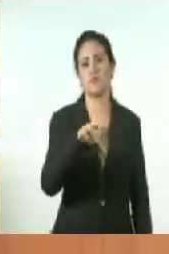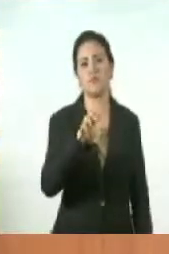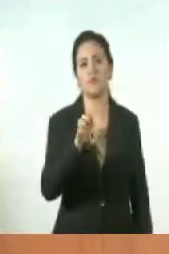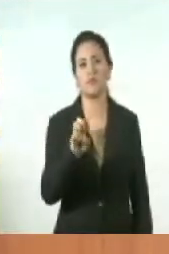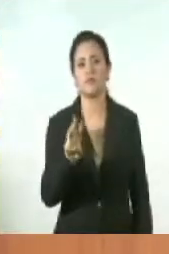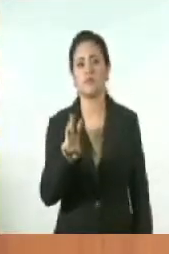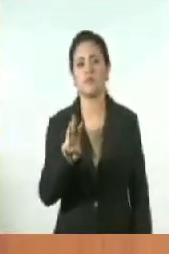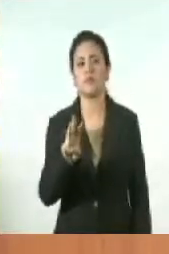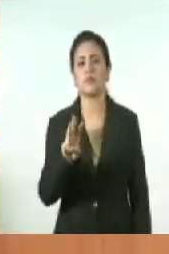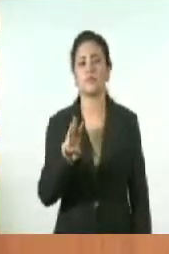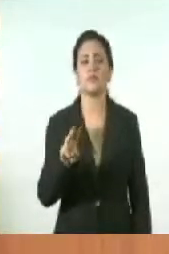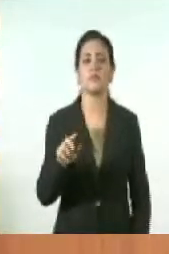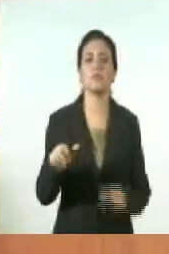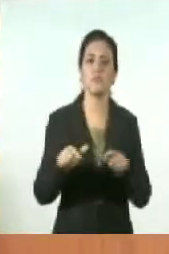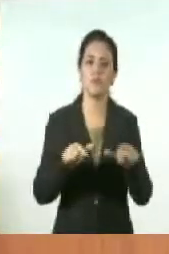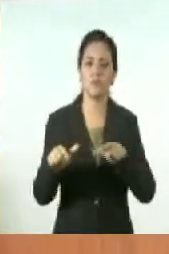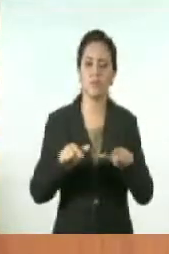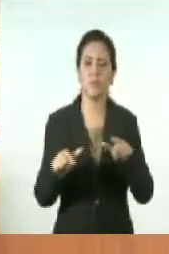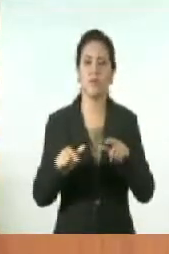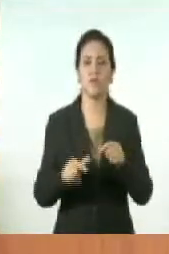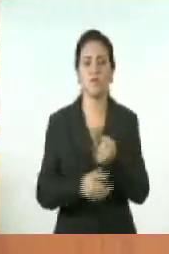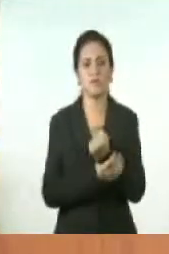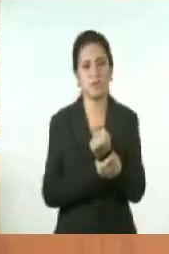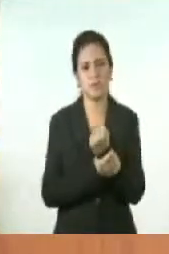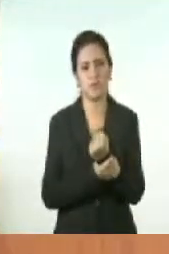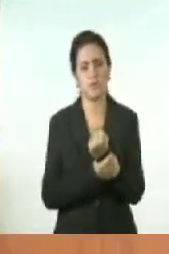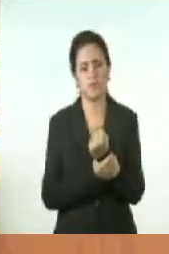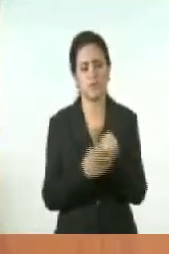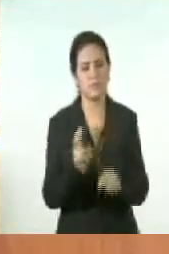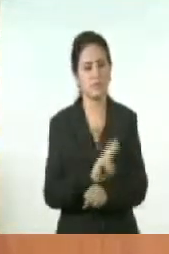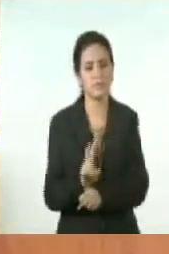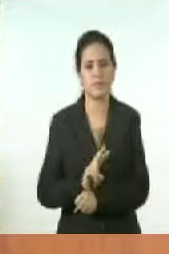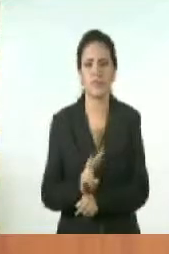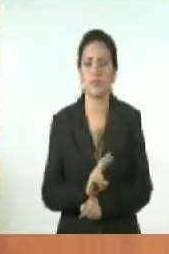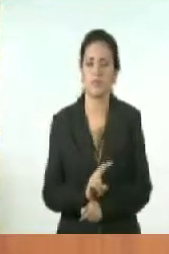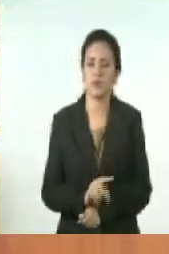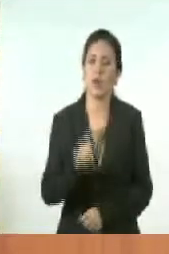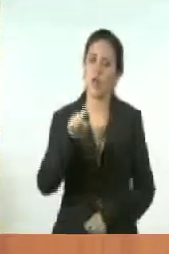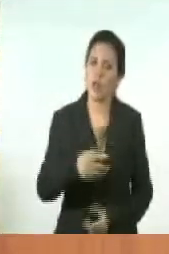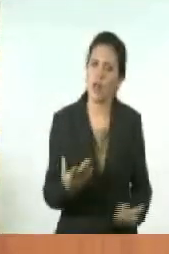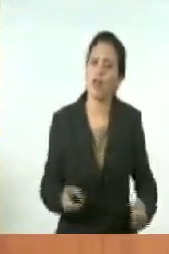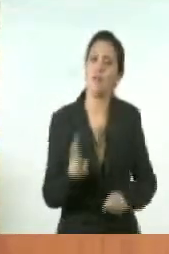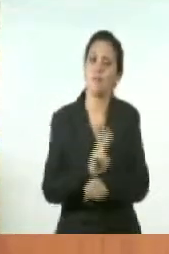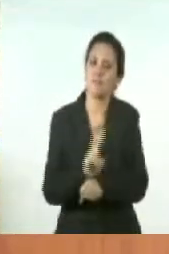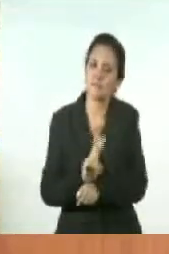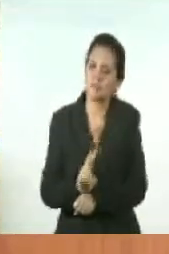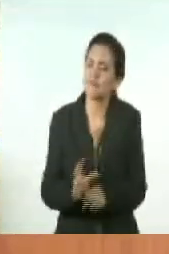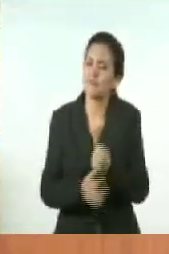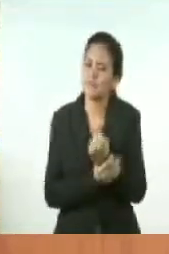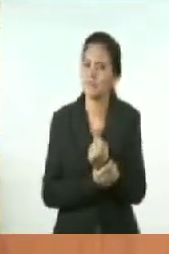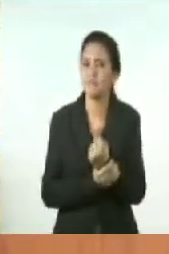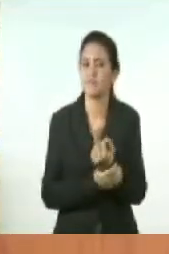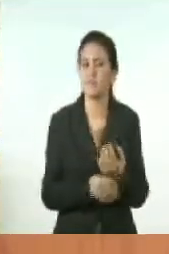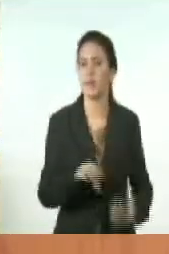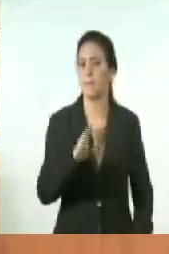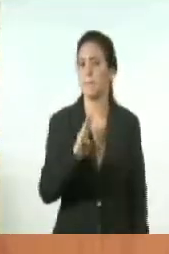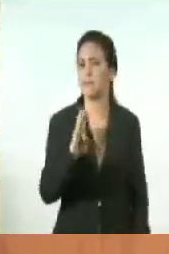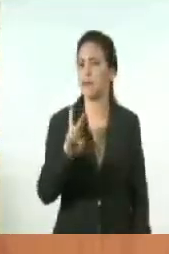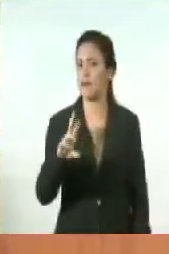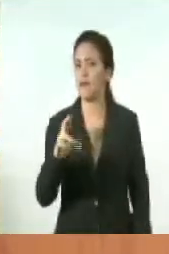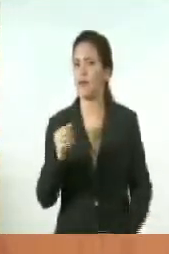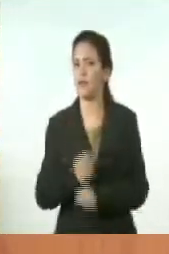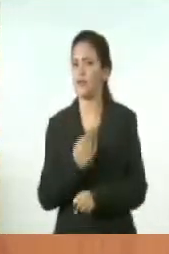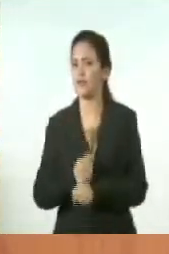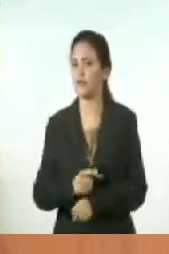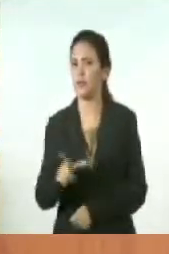NewServe Segurança vai fazer serviço de segurança. A BR Construtora, aí eu pergunto, está fazendo serviço de segurança?